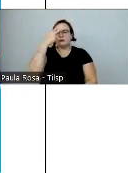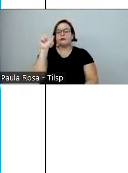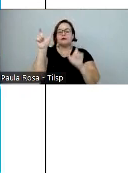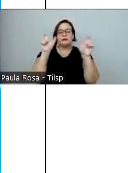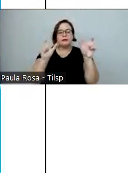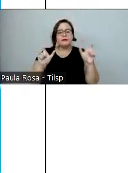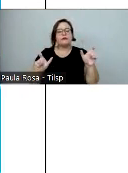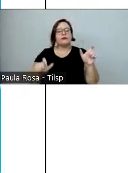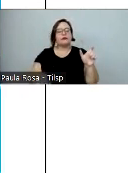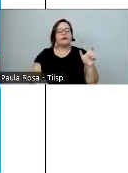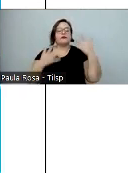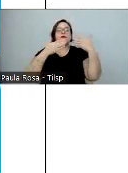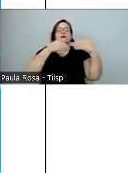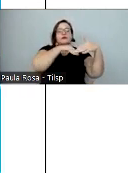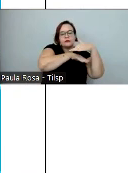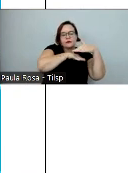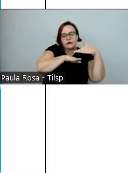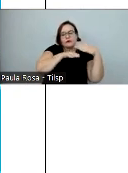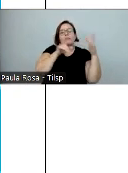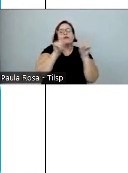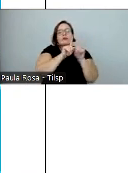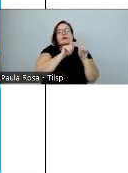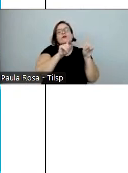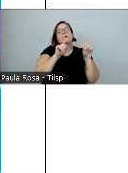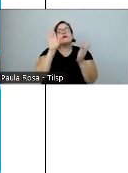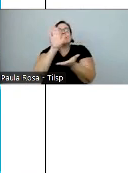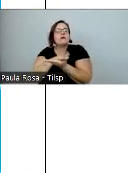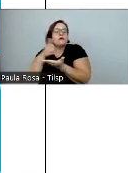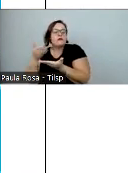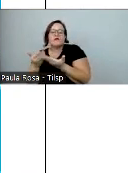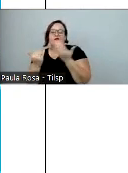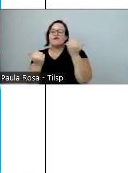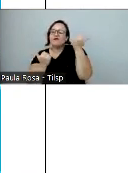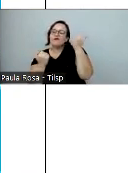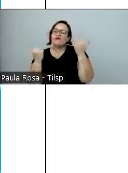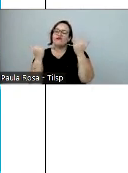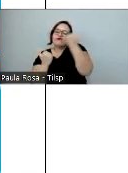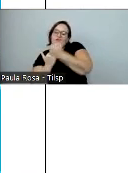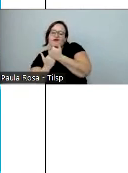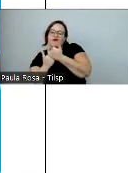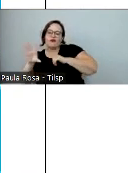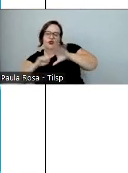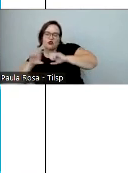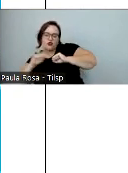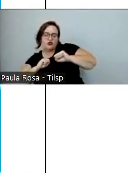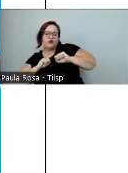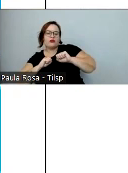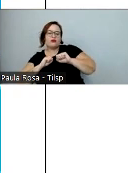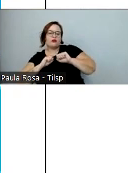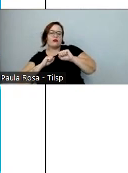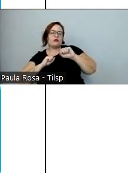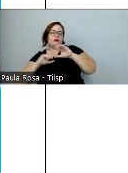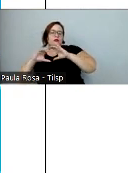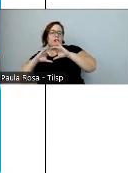colecionam e interpretam no lugar de adquire e comunica né são termos particularmente